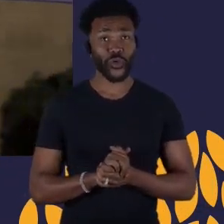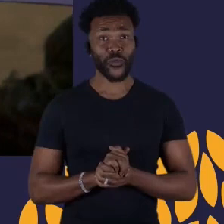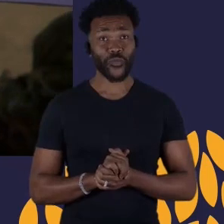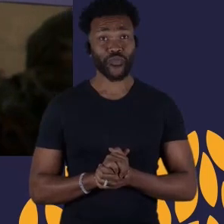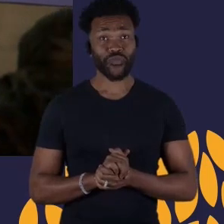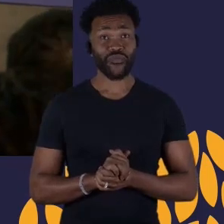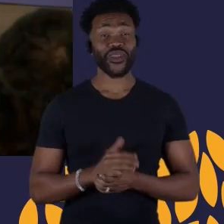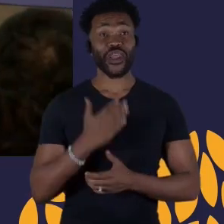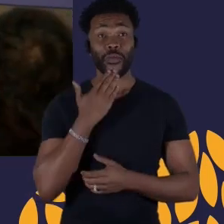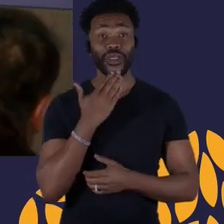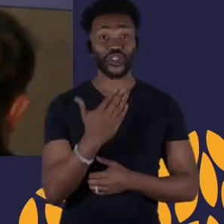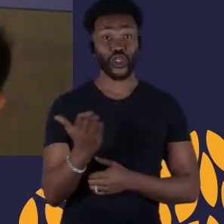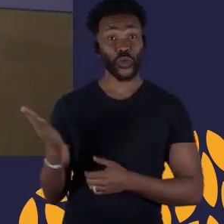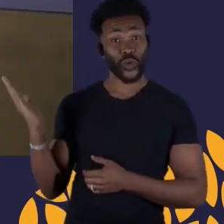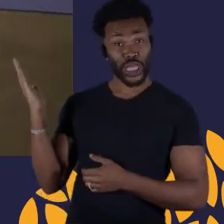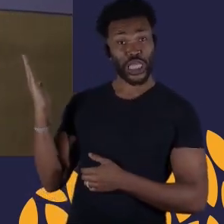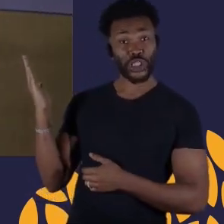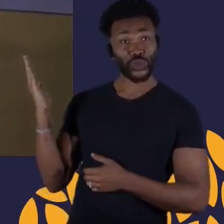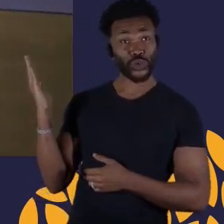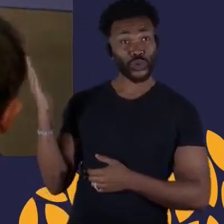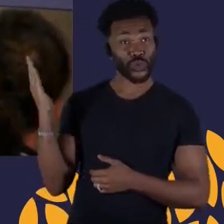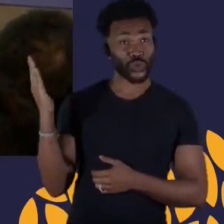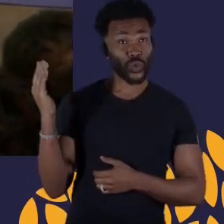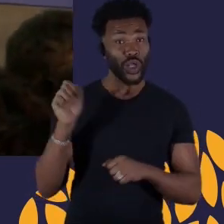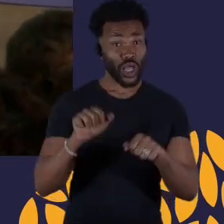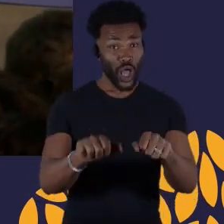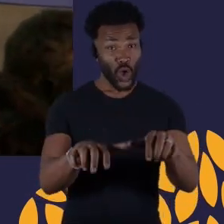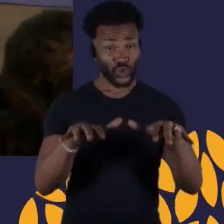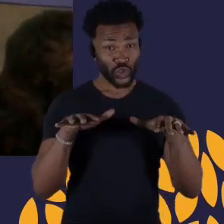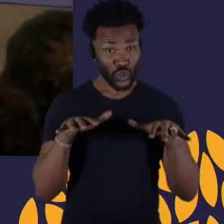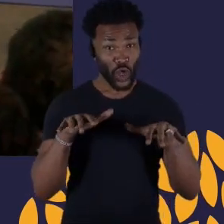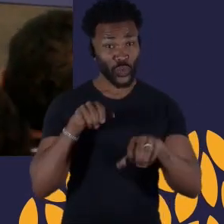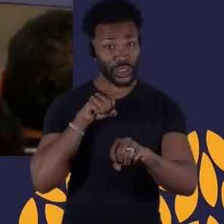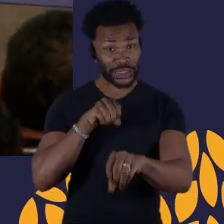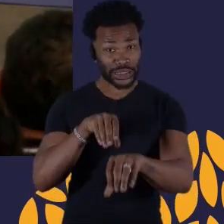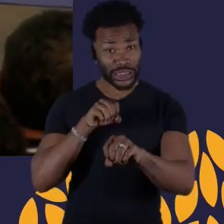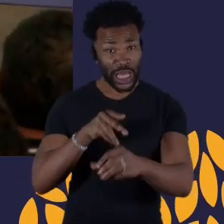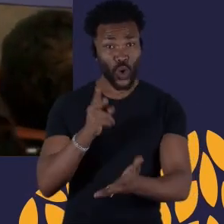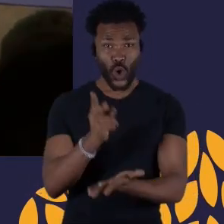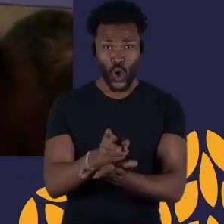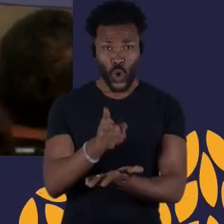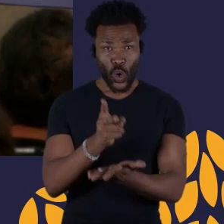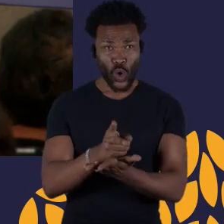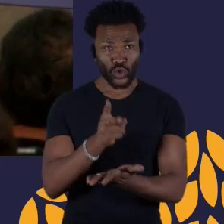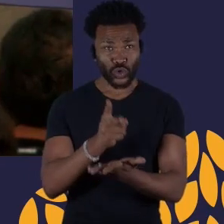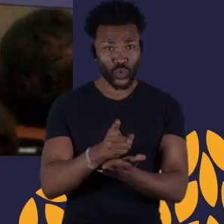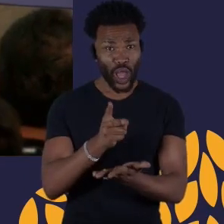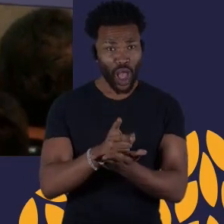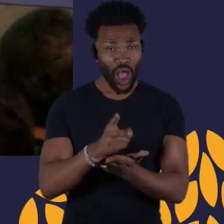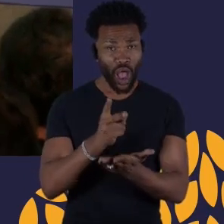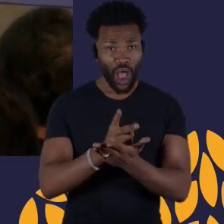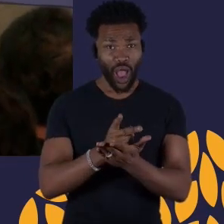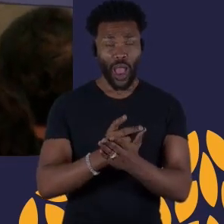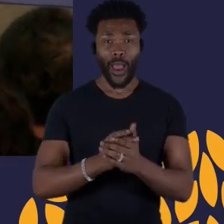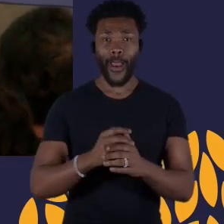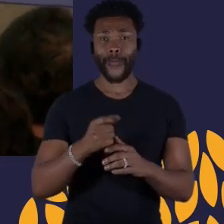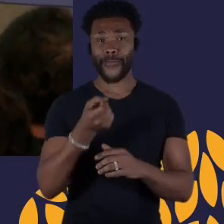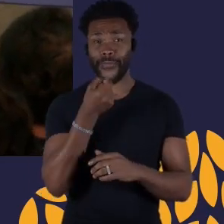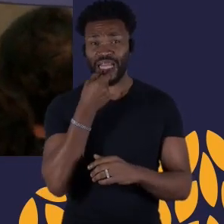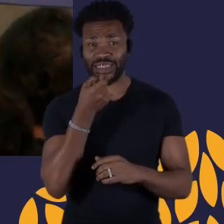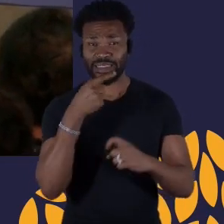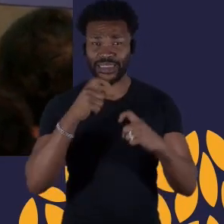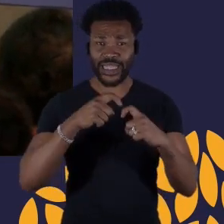me pediram isso, eu disse, eu vou ensinar o auditório a continuar com o exercício legal da